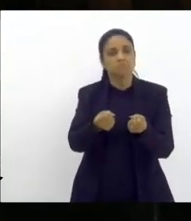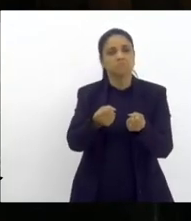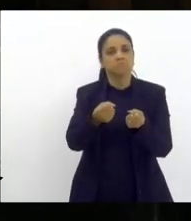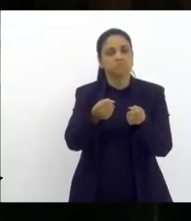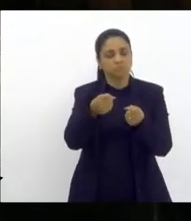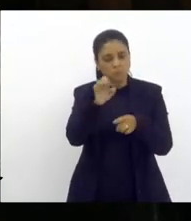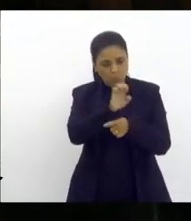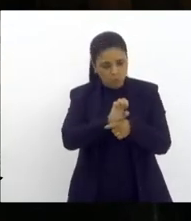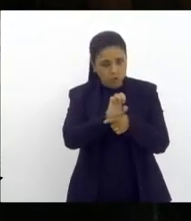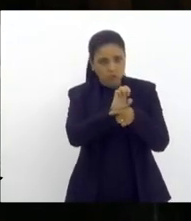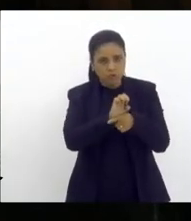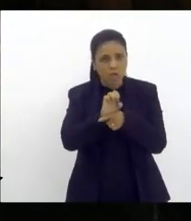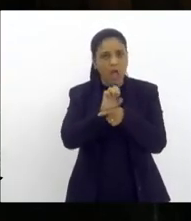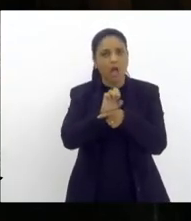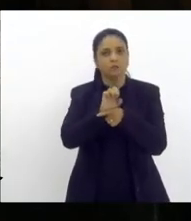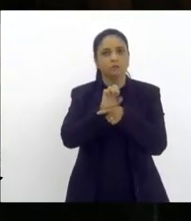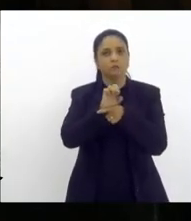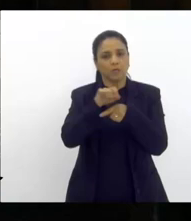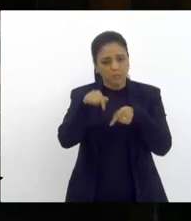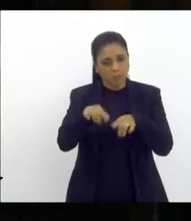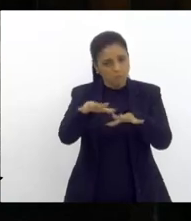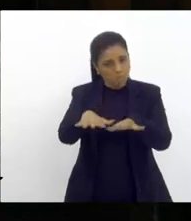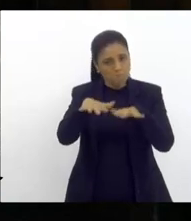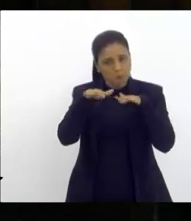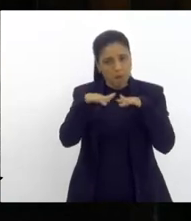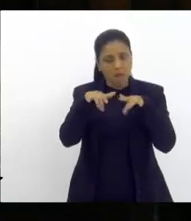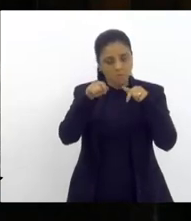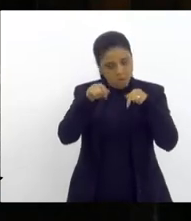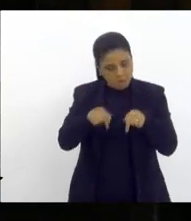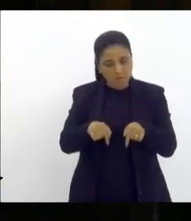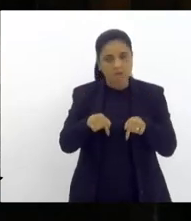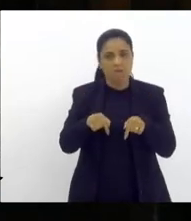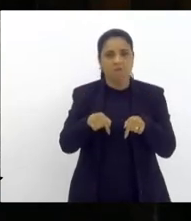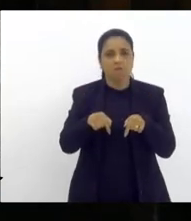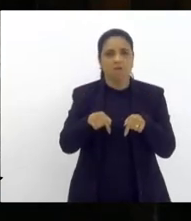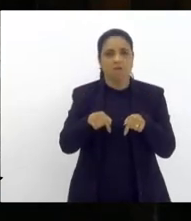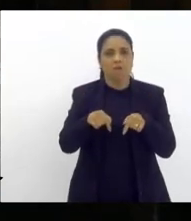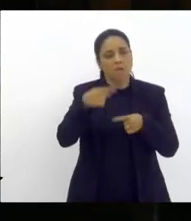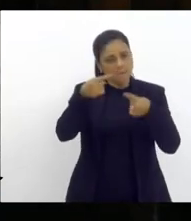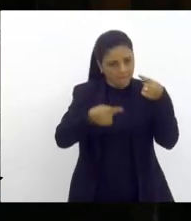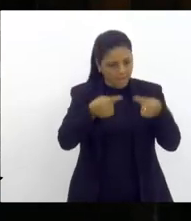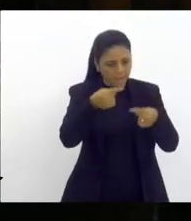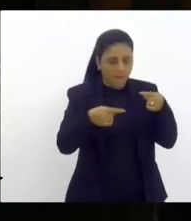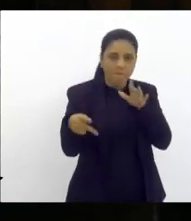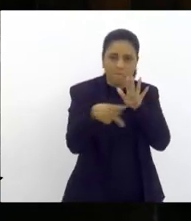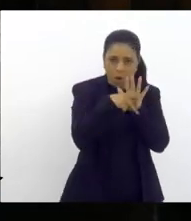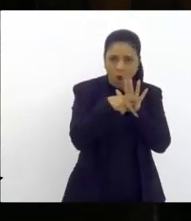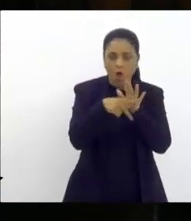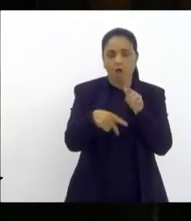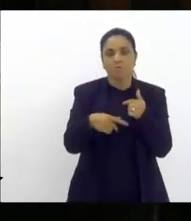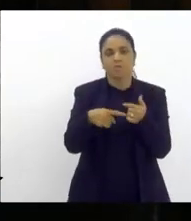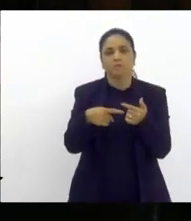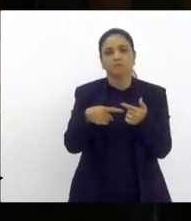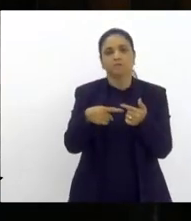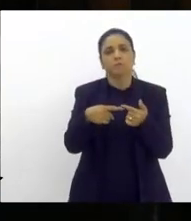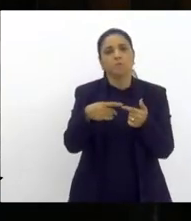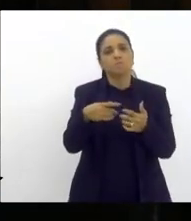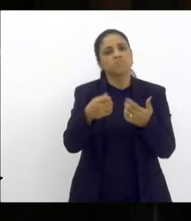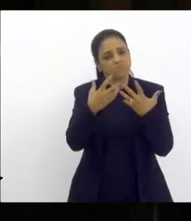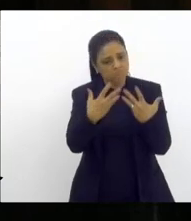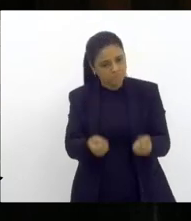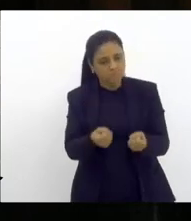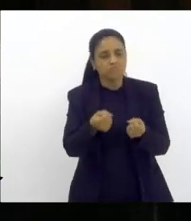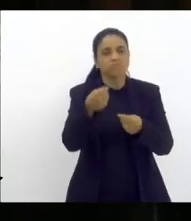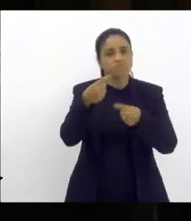democrático de direito e que o Parlamento que é um local sagrado um templo para os embates ideológicos possa permitir